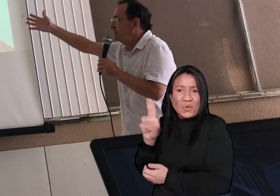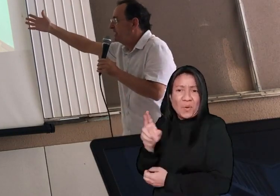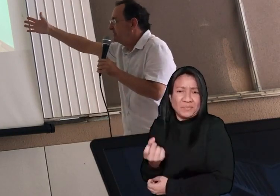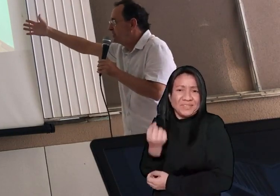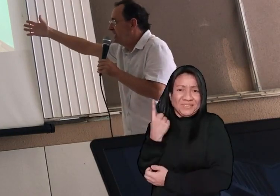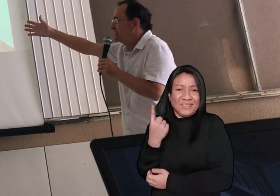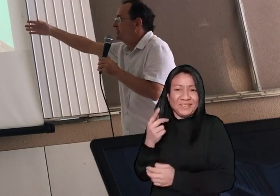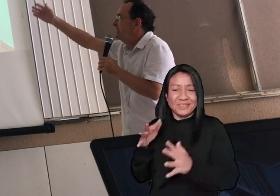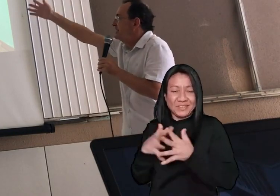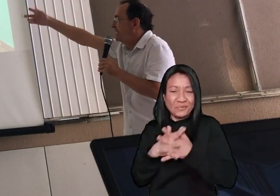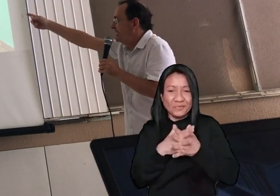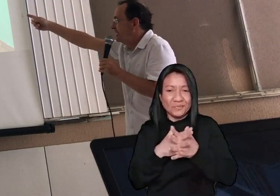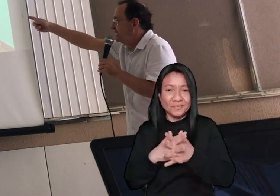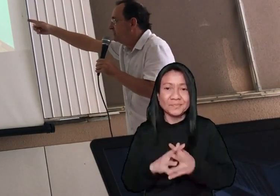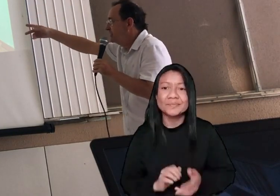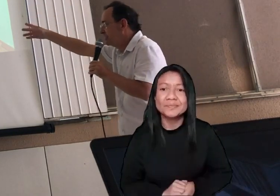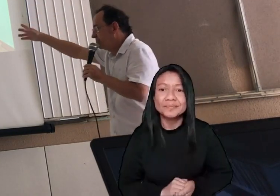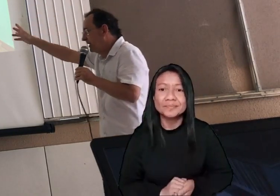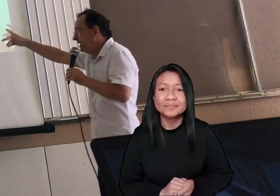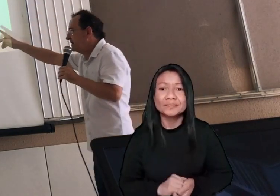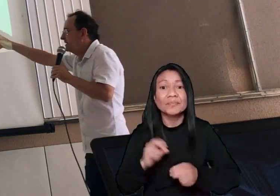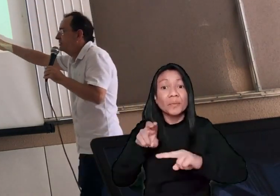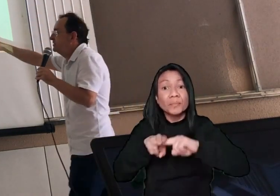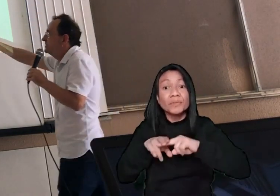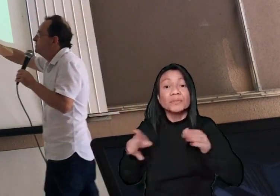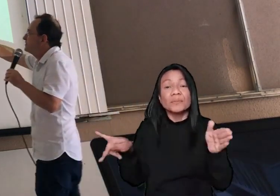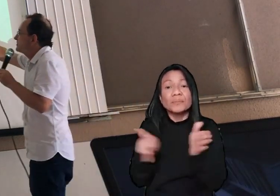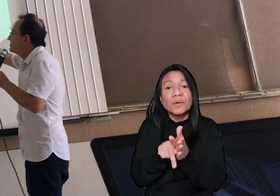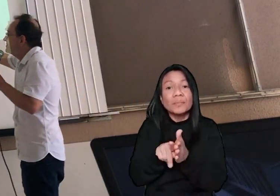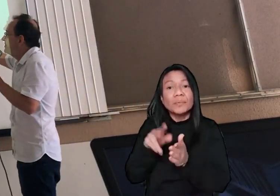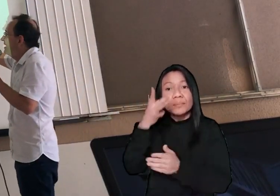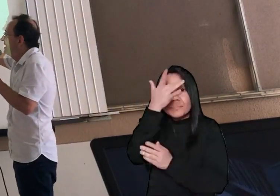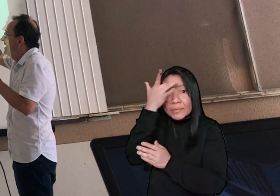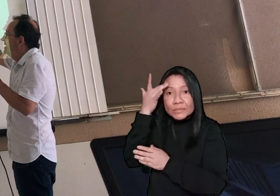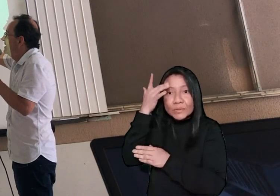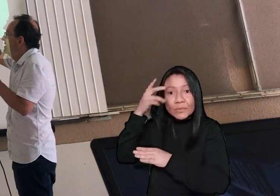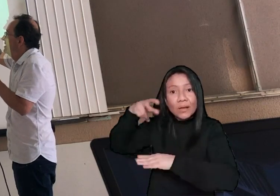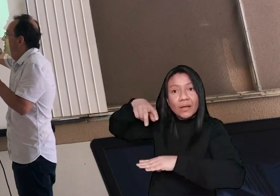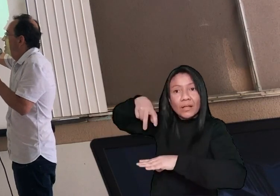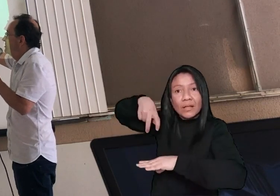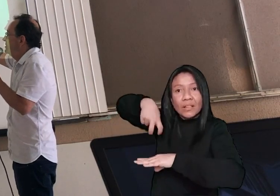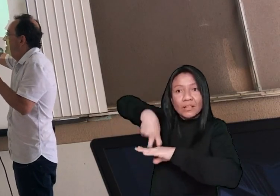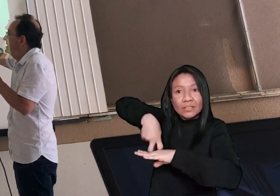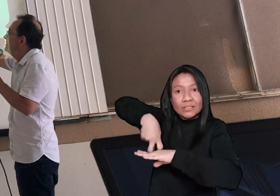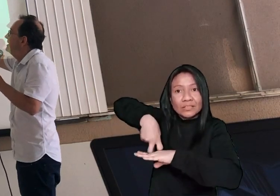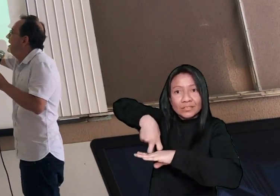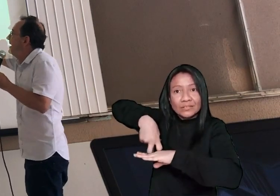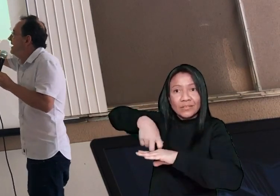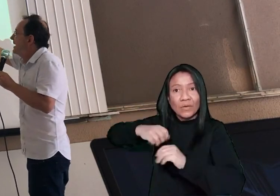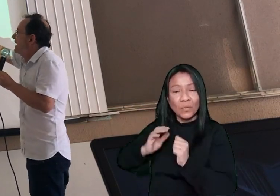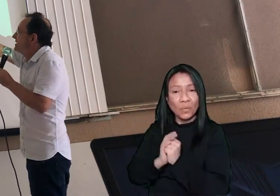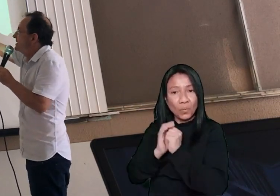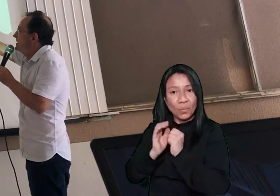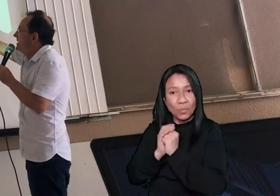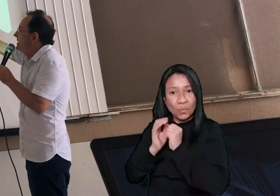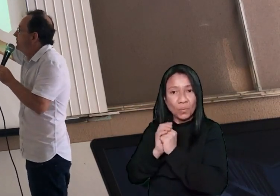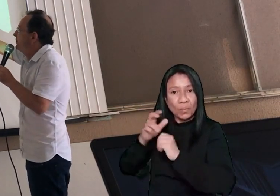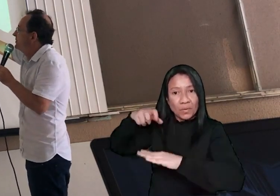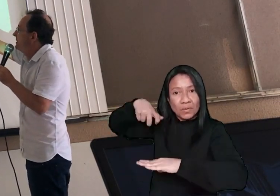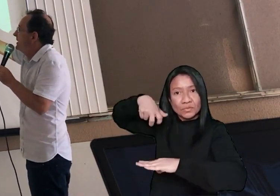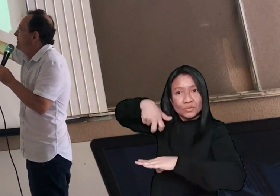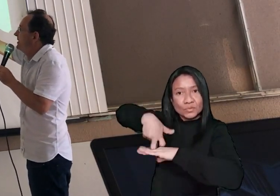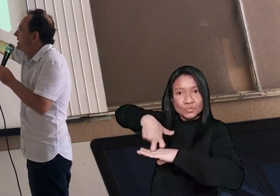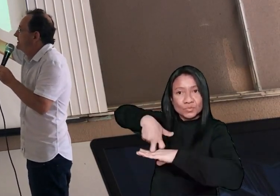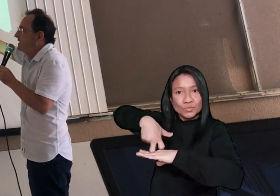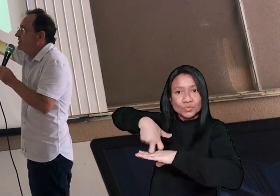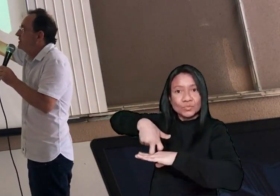casamento, ficavam ajoelhados. Está lá até hoje, guardado lá no Jacutinga. E aqueles lá no